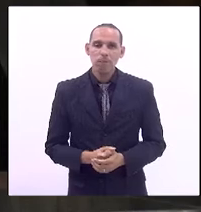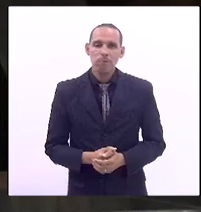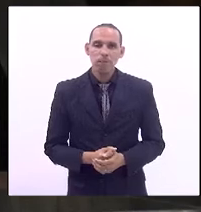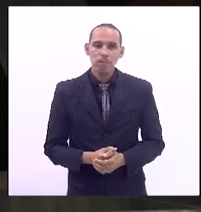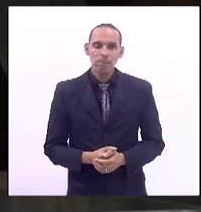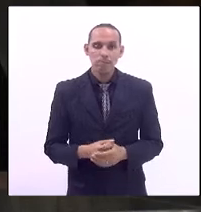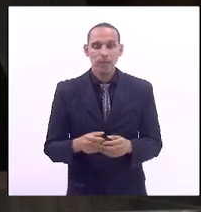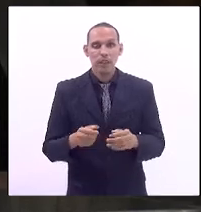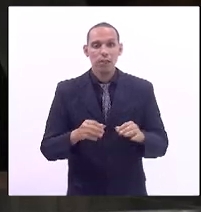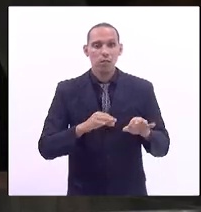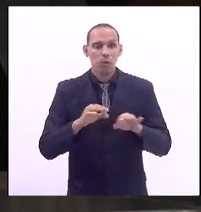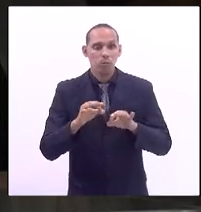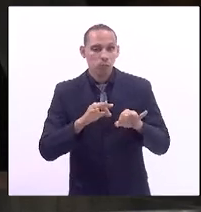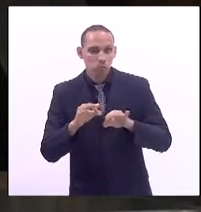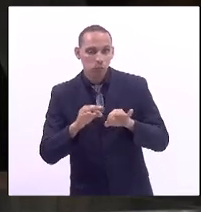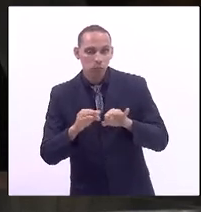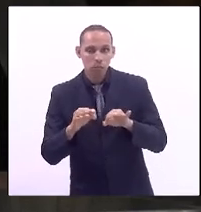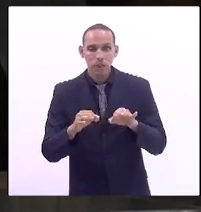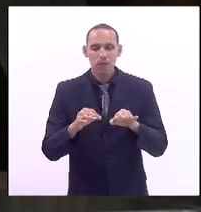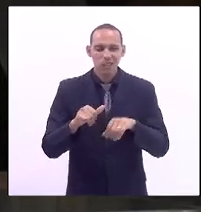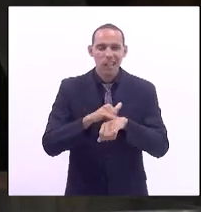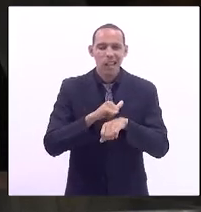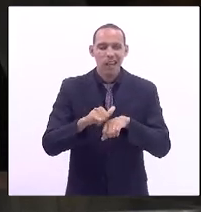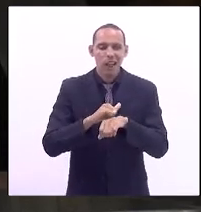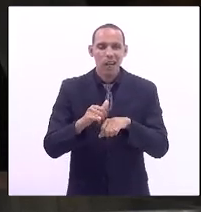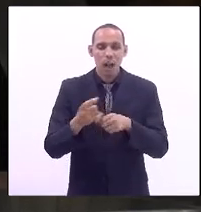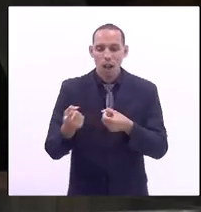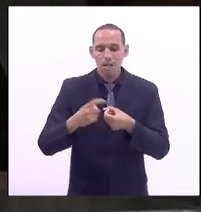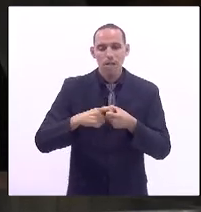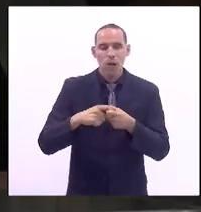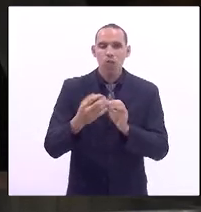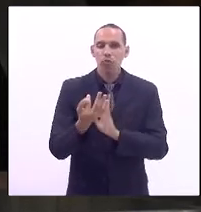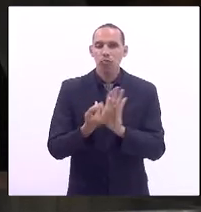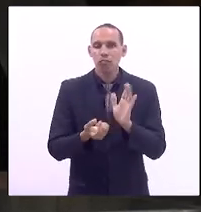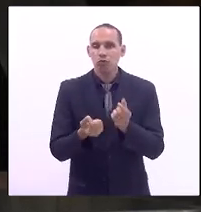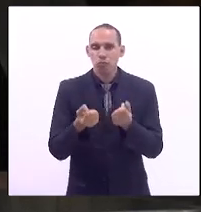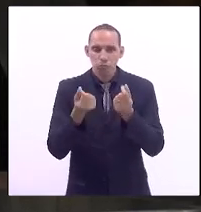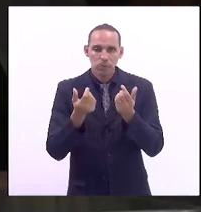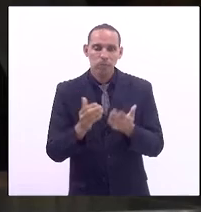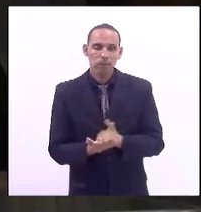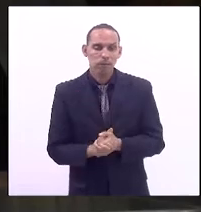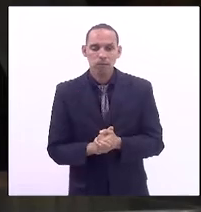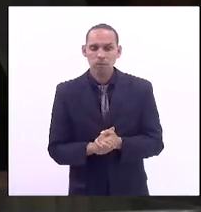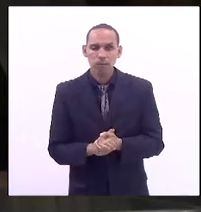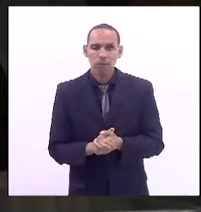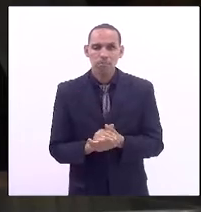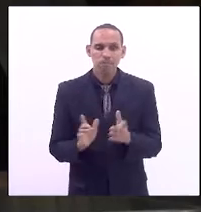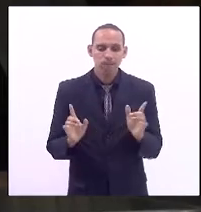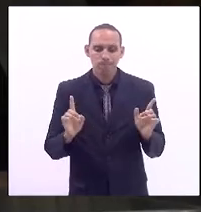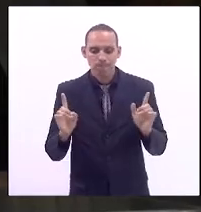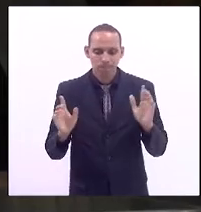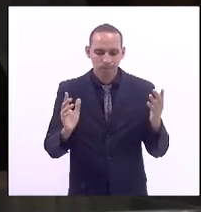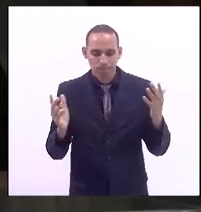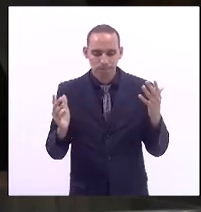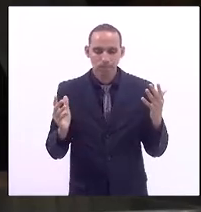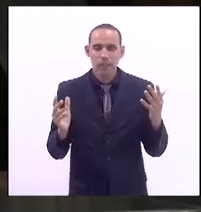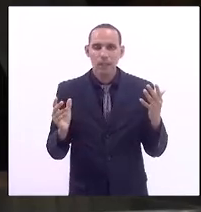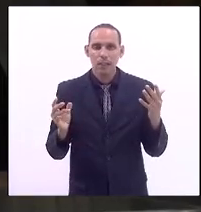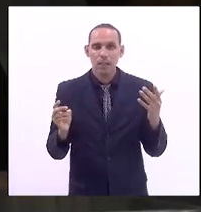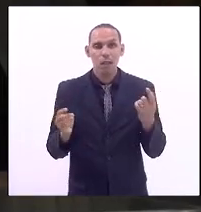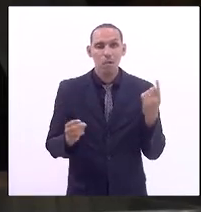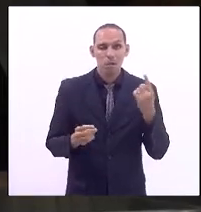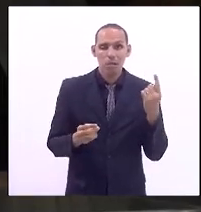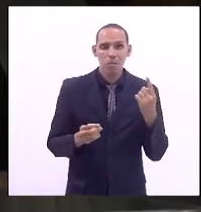regime de recuperação fiscal Deputado Luiz Paulo o Governo do Estado está ainda entre um e outro Já saiu do primeiro